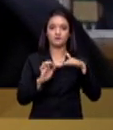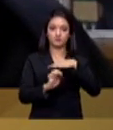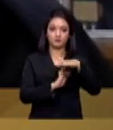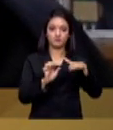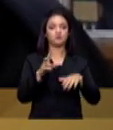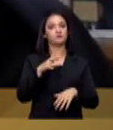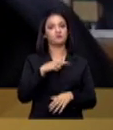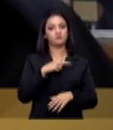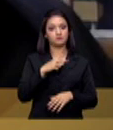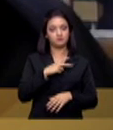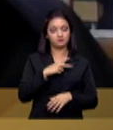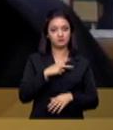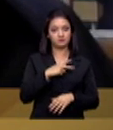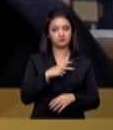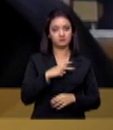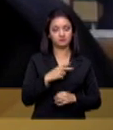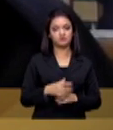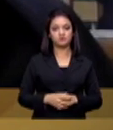privado por imposição